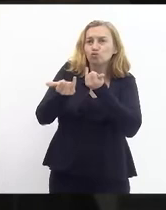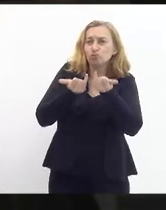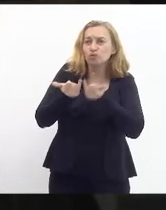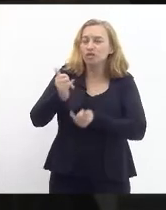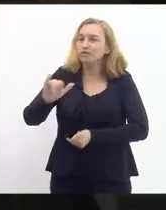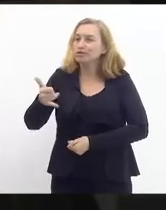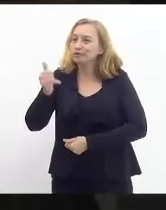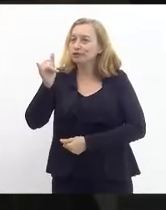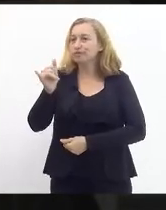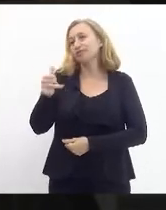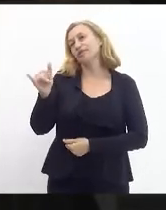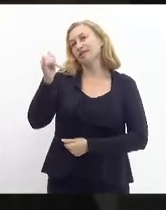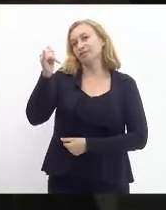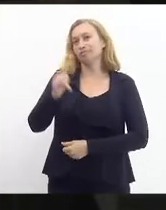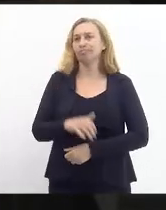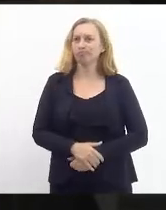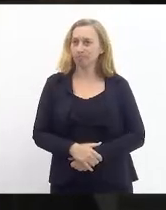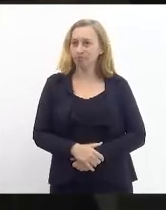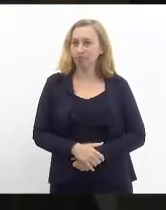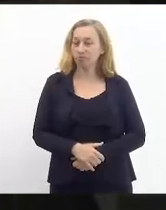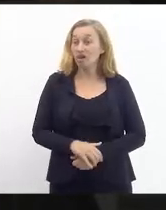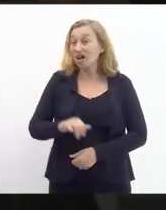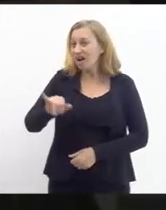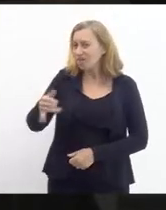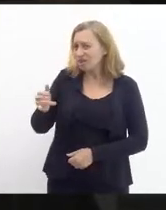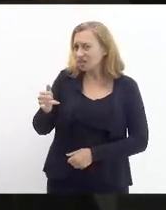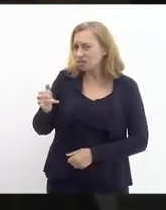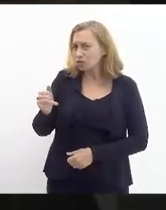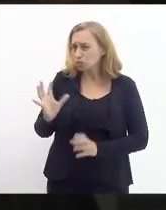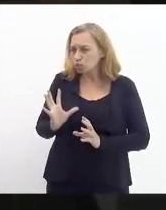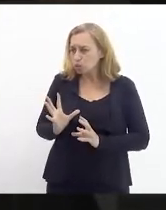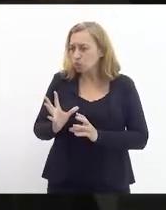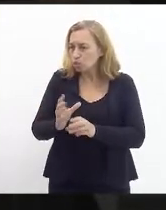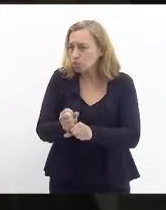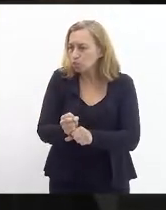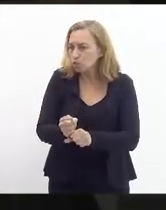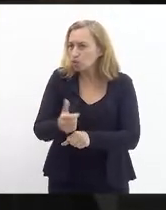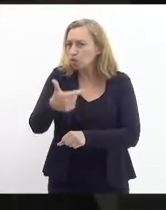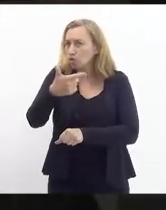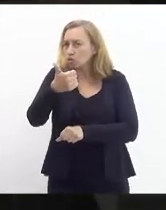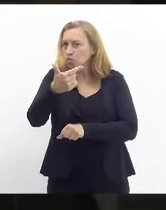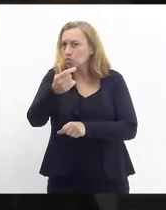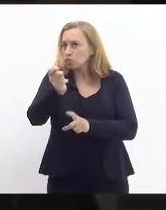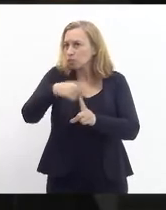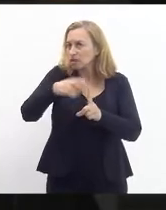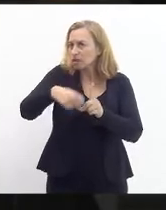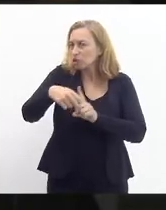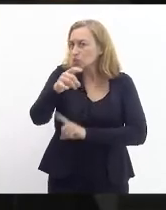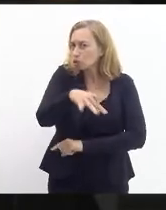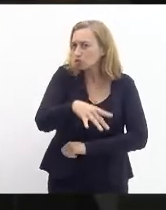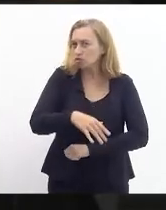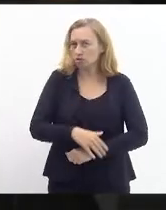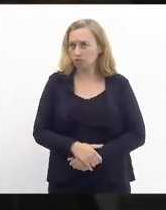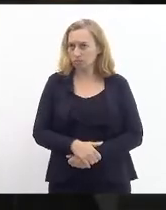inflação é a inflação acumulada dos últimos 12 meses